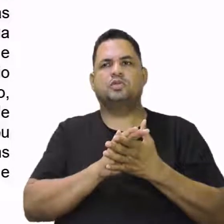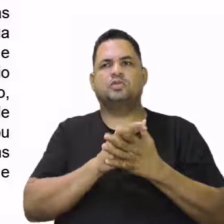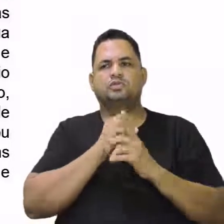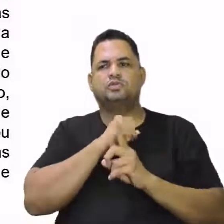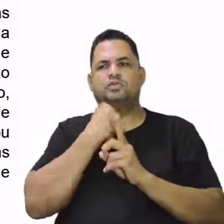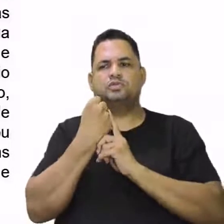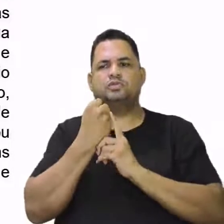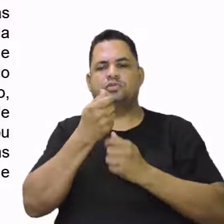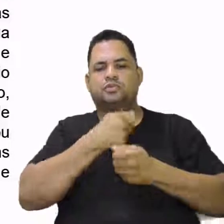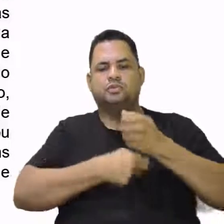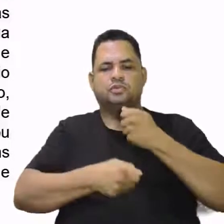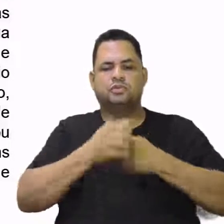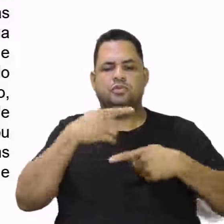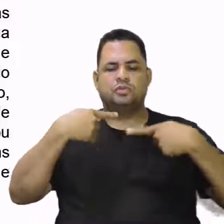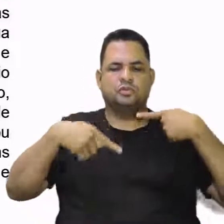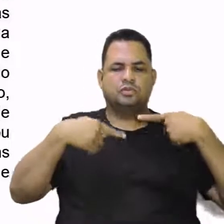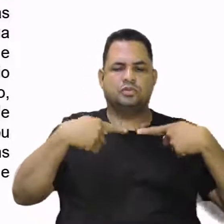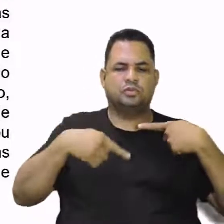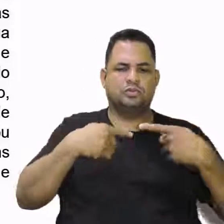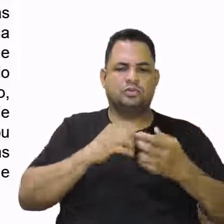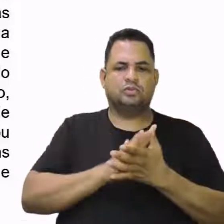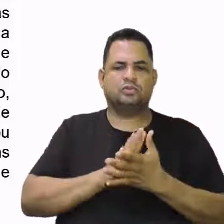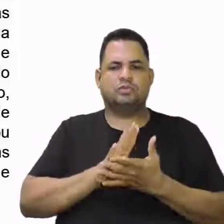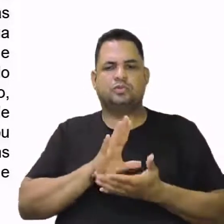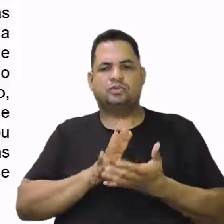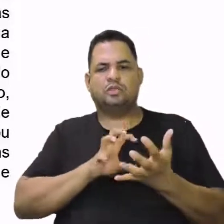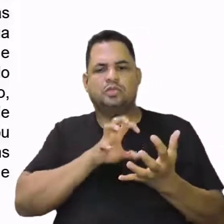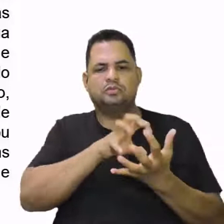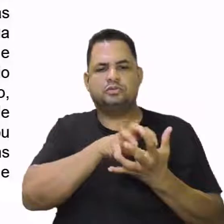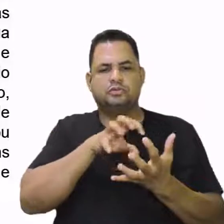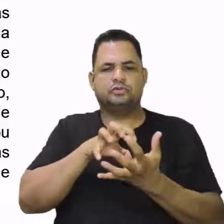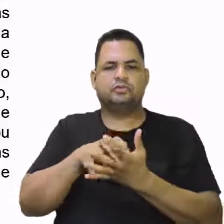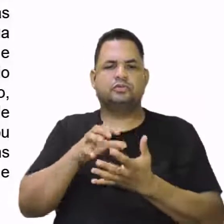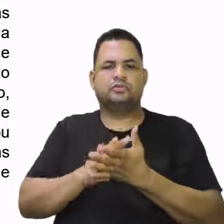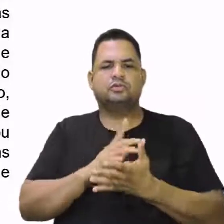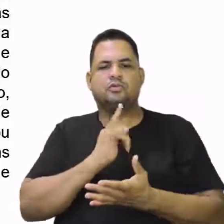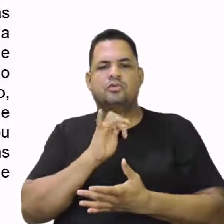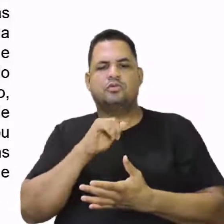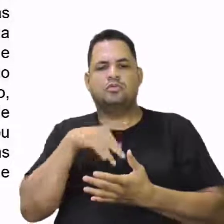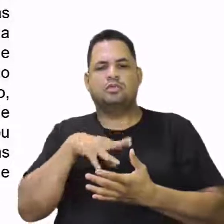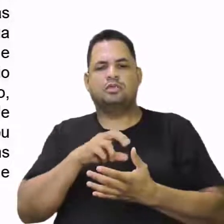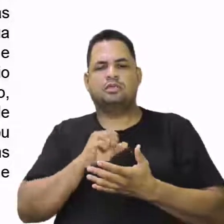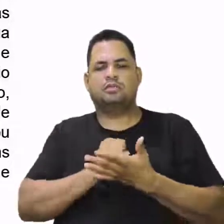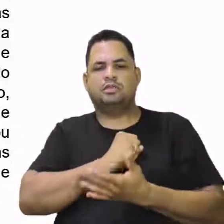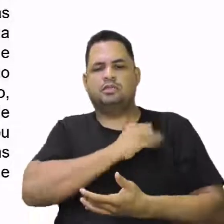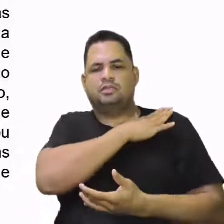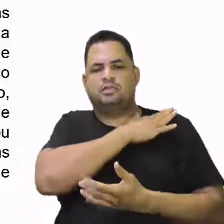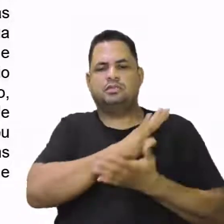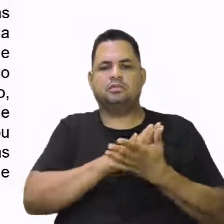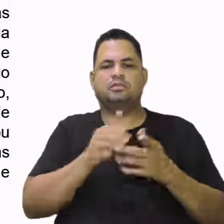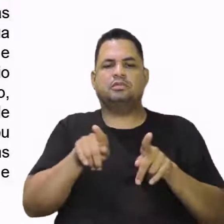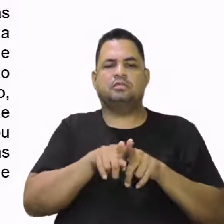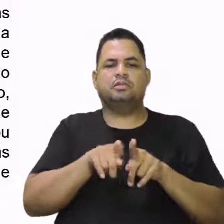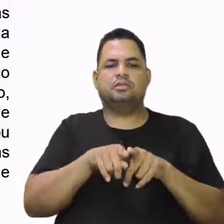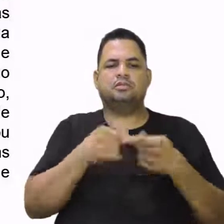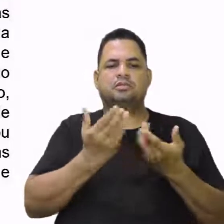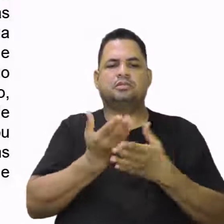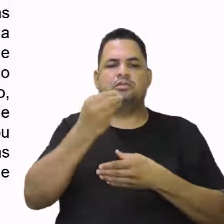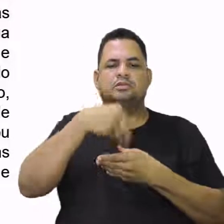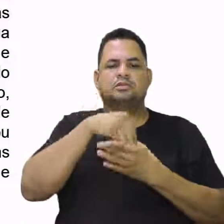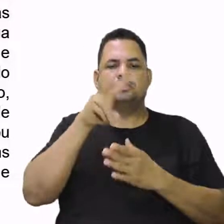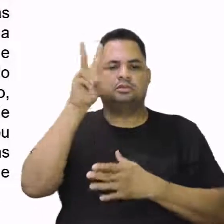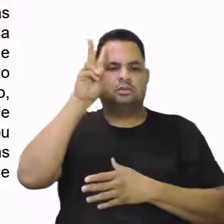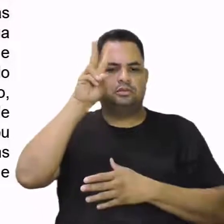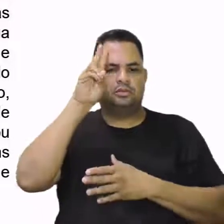convulsões políticas, o latifúndio, o golpe militar, como a Ilha falou, mas ela vem trazer dentro dessa história, ela